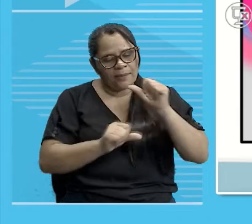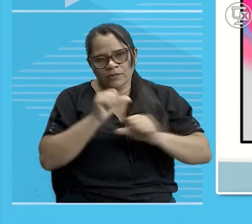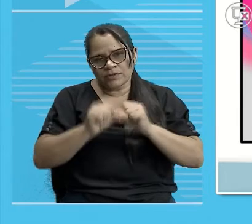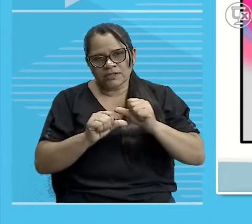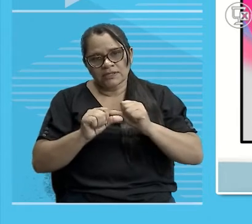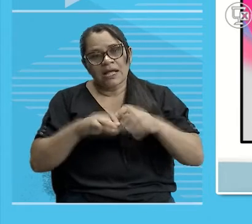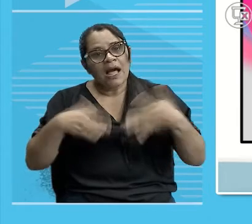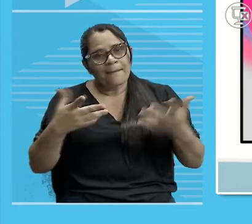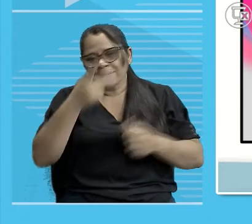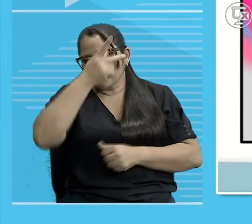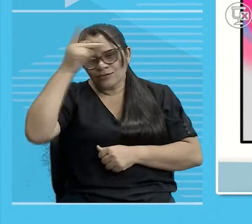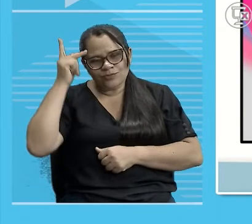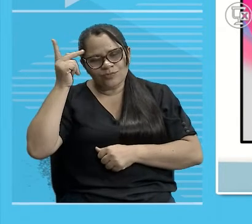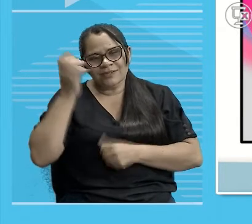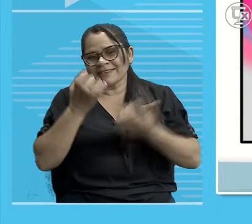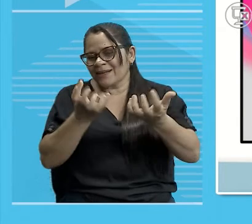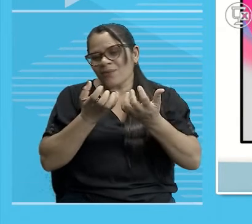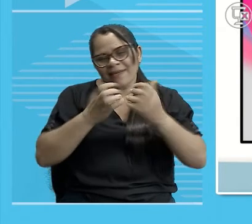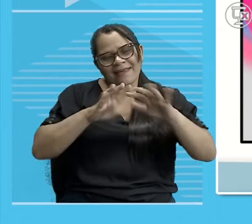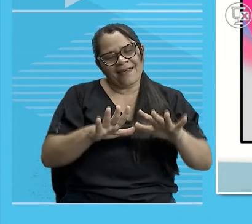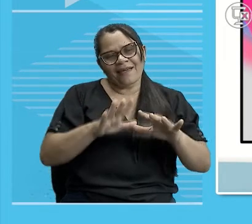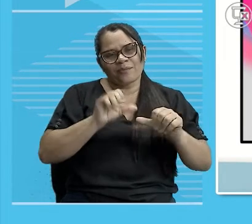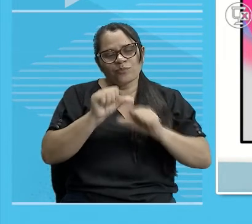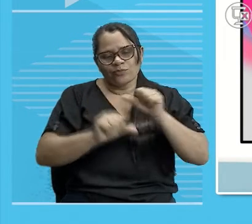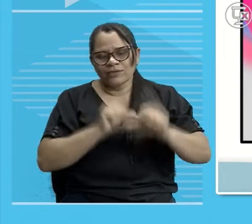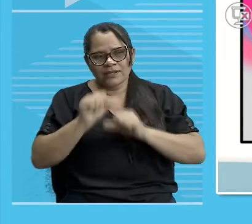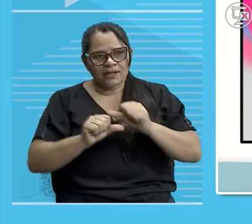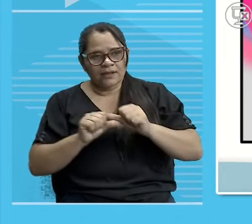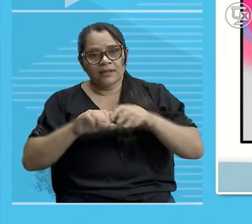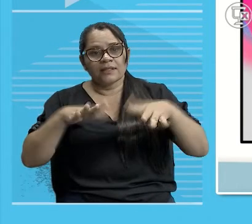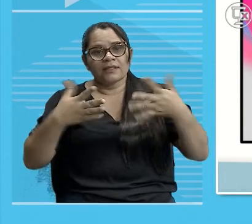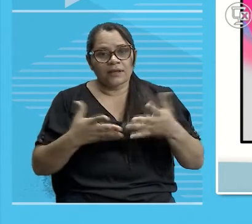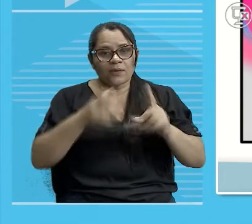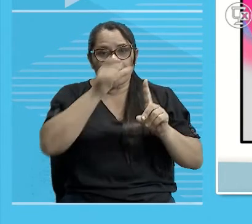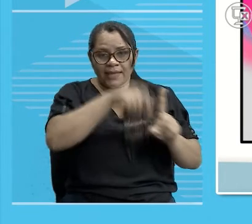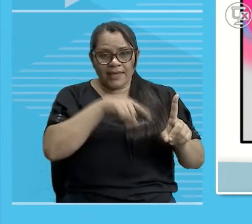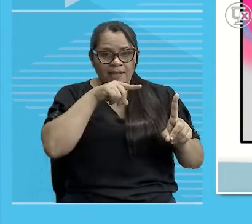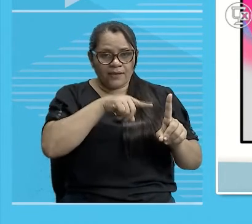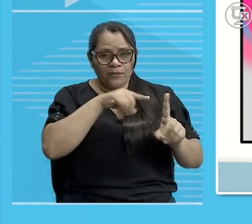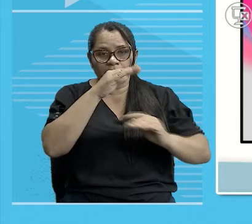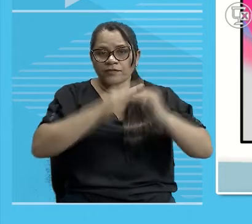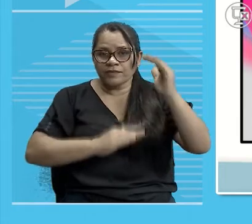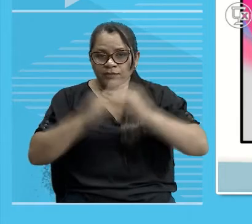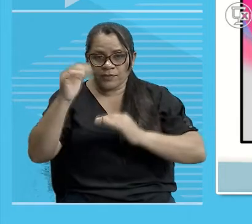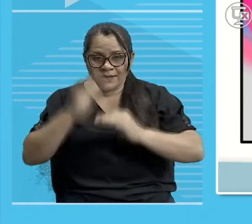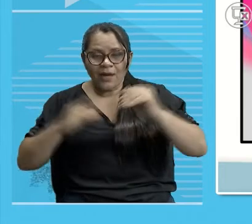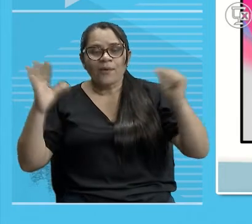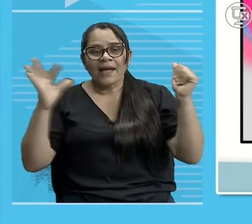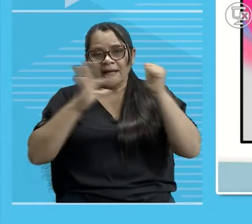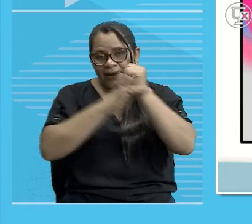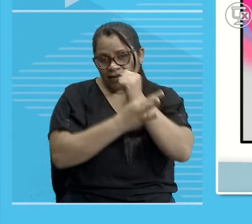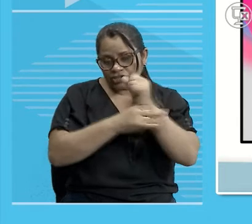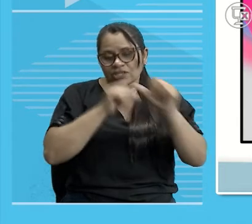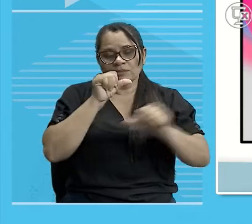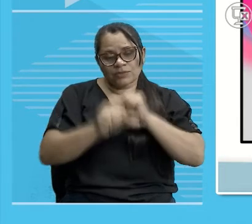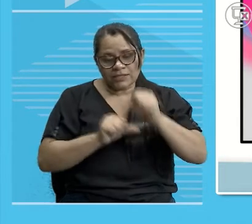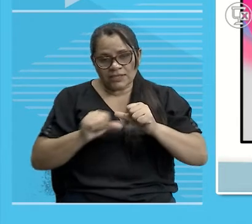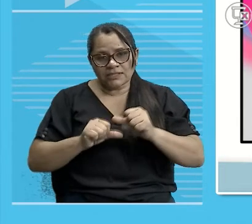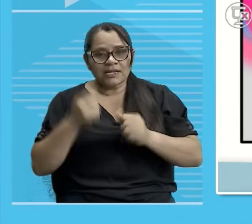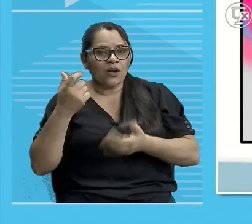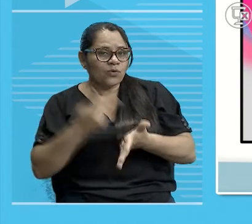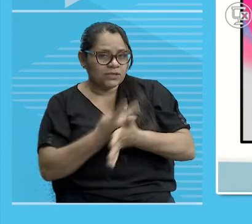mudanças ele vai garantir que as mudanças aconteçam na empresa e que elas